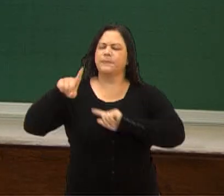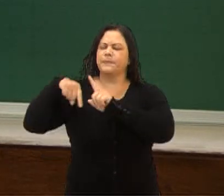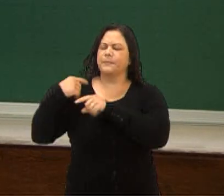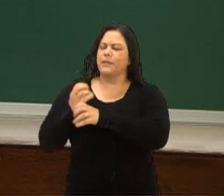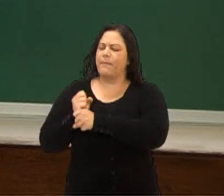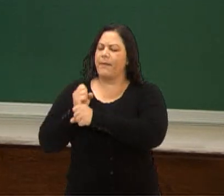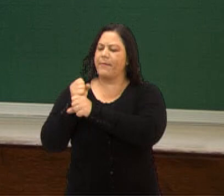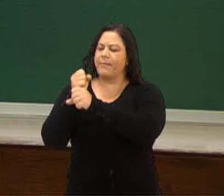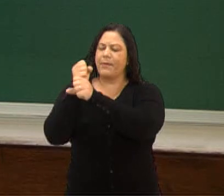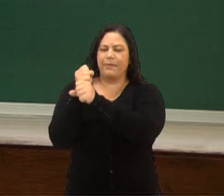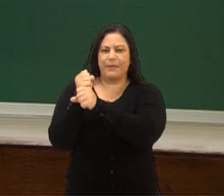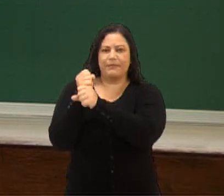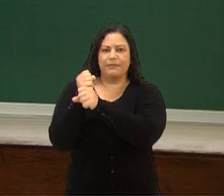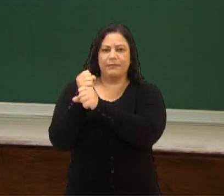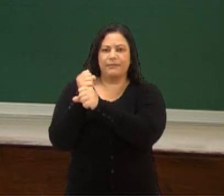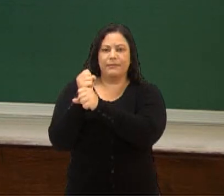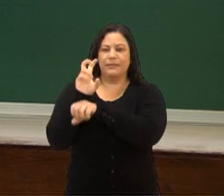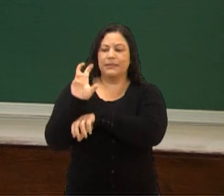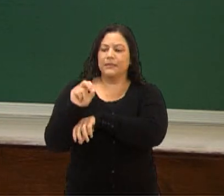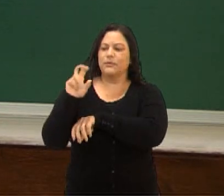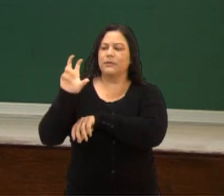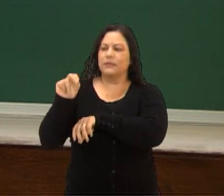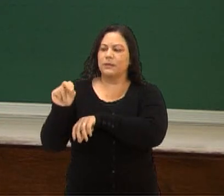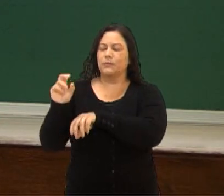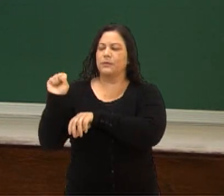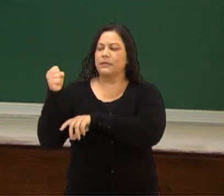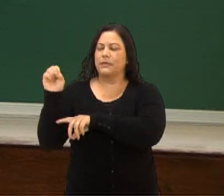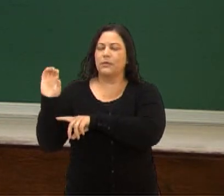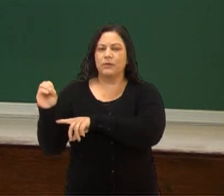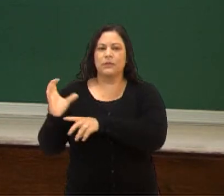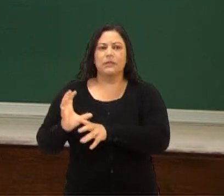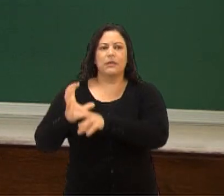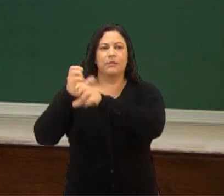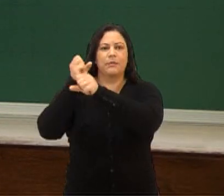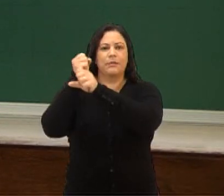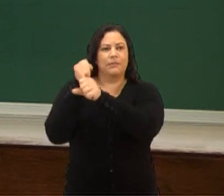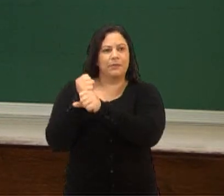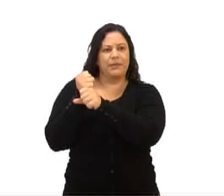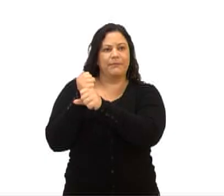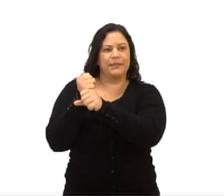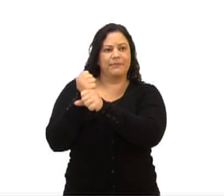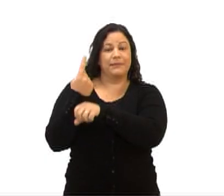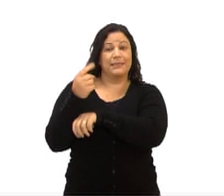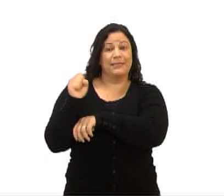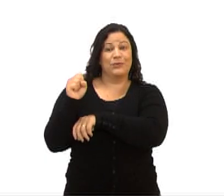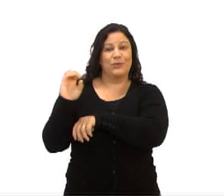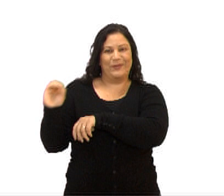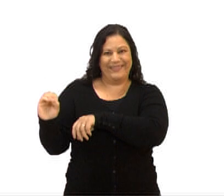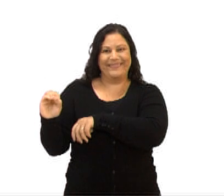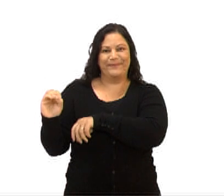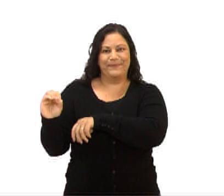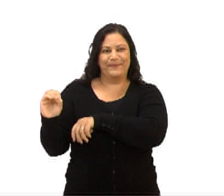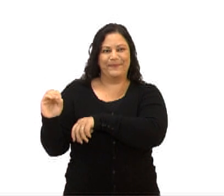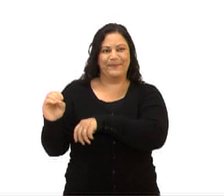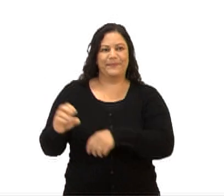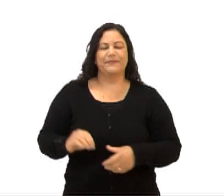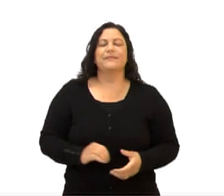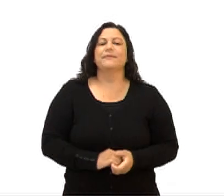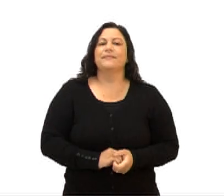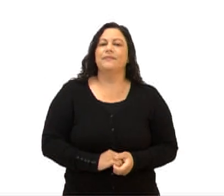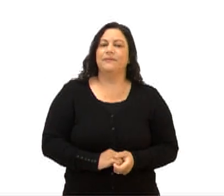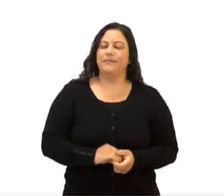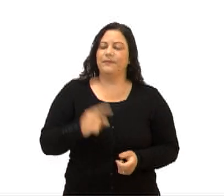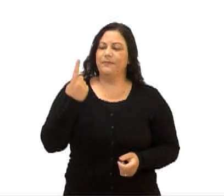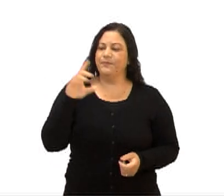mais 80, 180 centímetros quadrados. Eu tenho 24 centímetros quadrados da área da base e